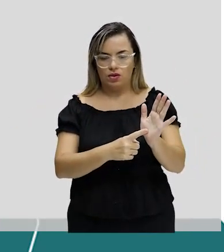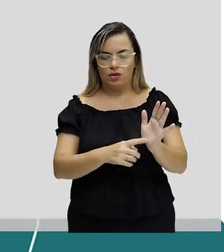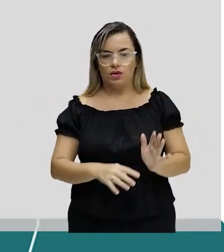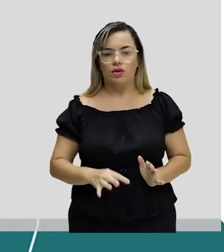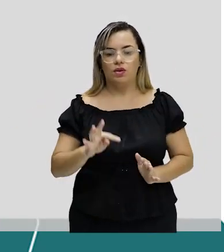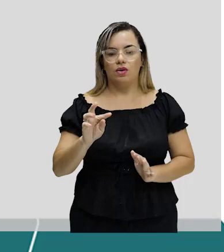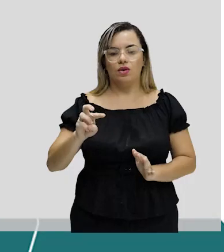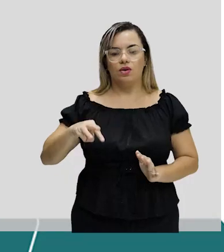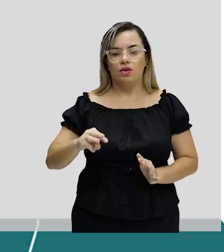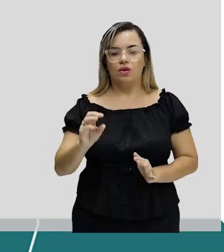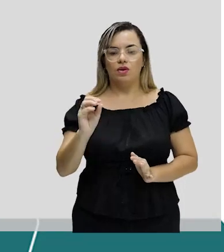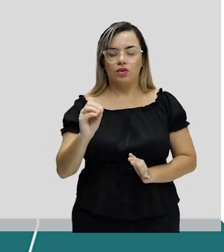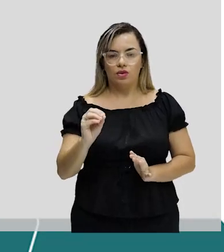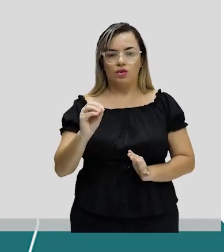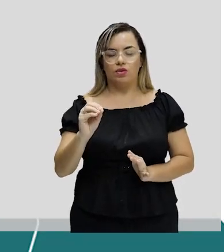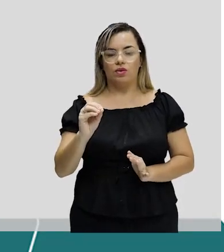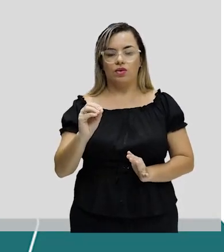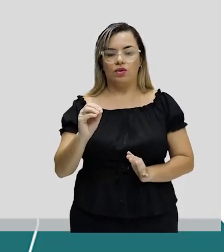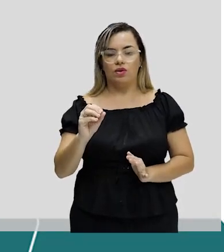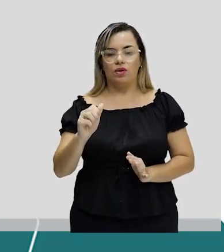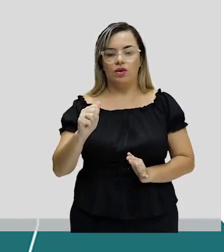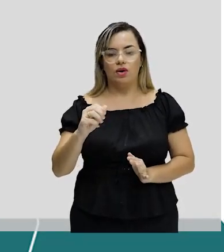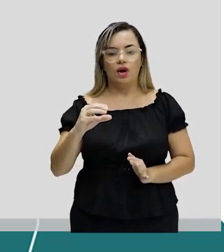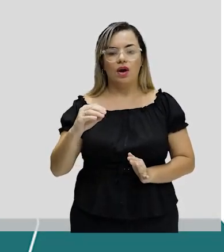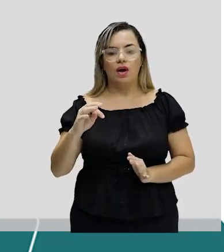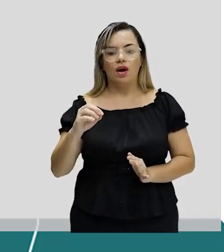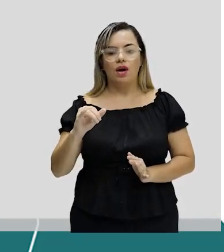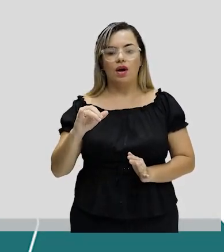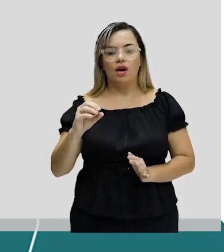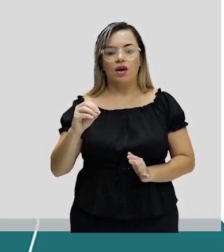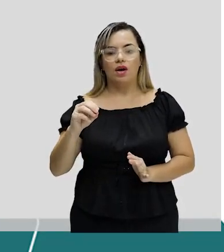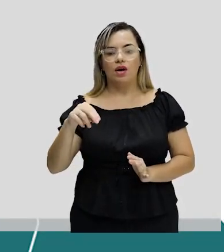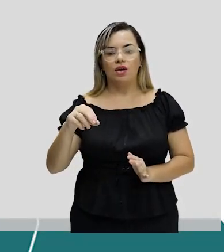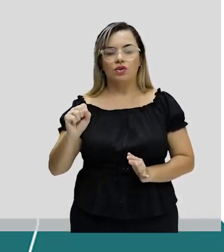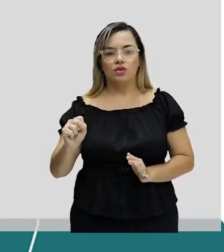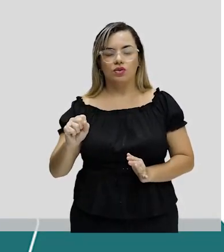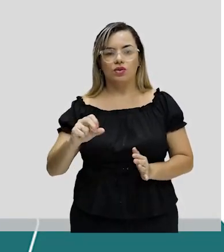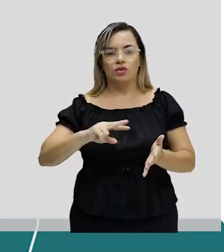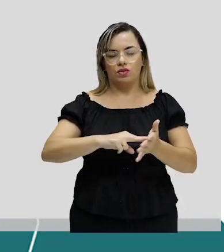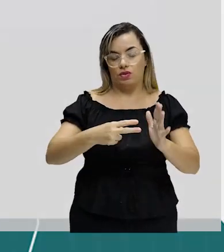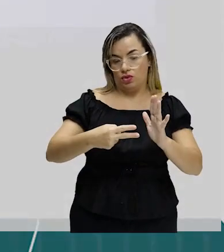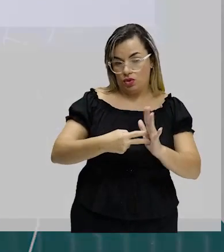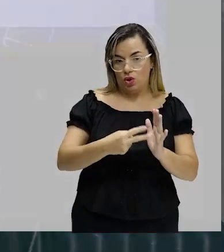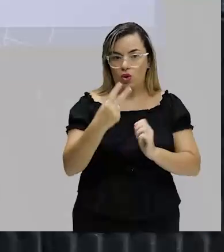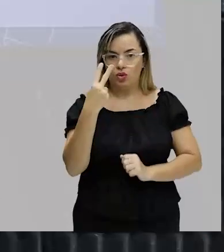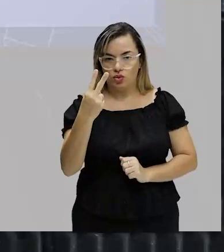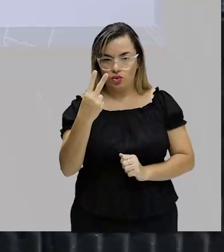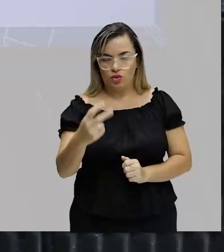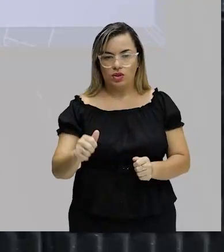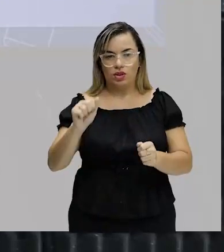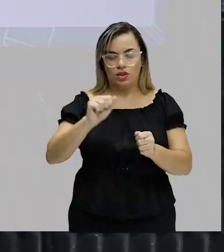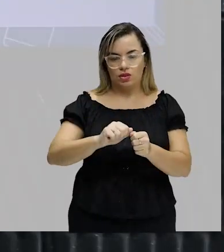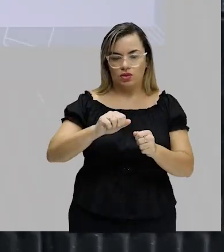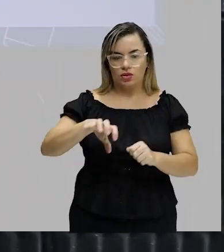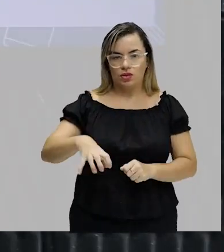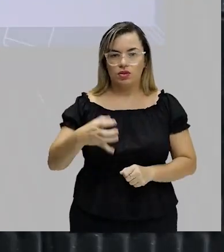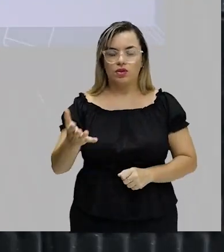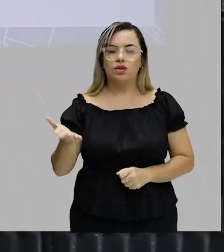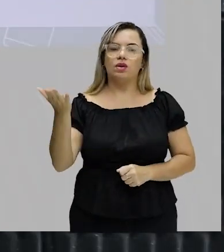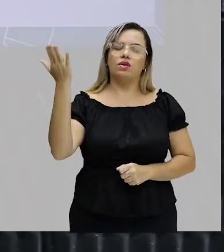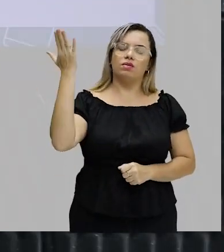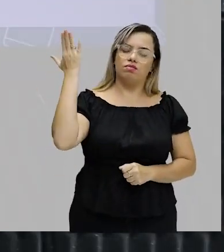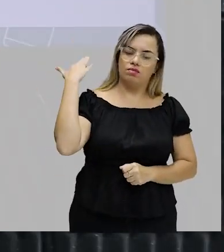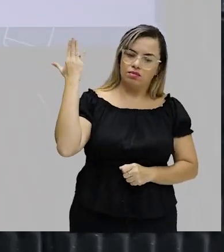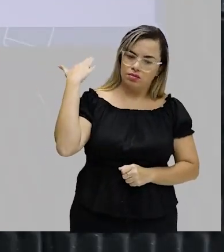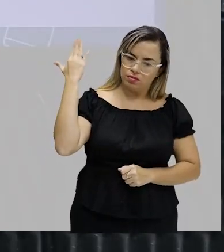ou seja, duas ações que aconteceram no passado. Então, vocês vão perceber que nós vamos tratar de duas